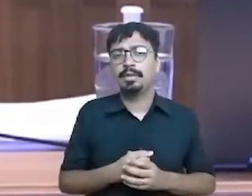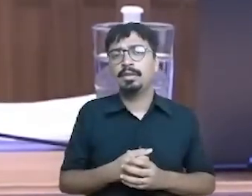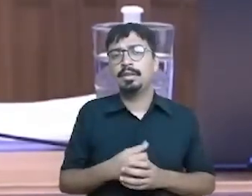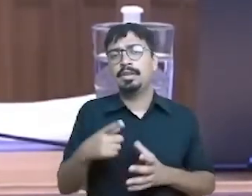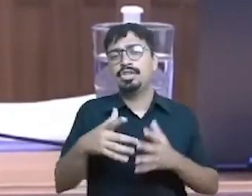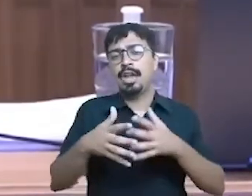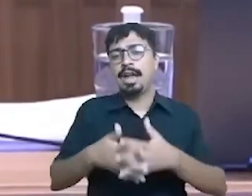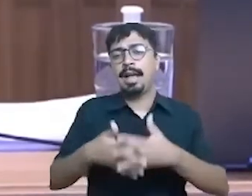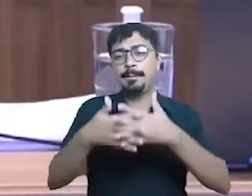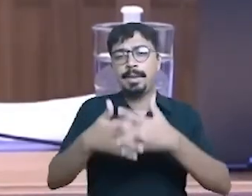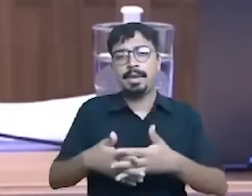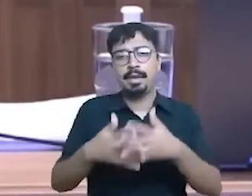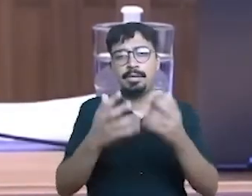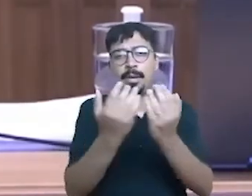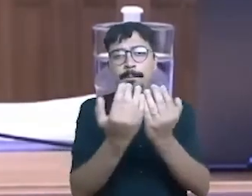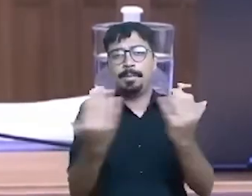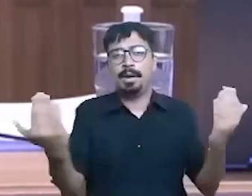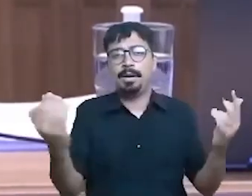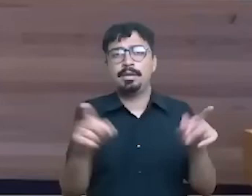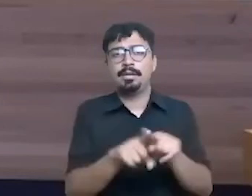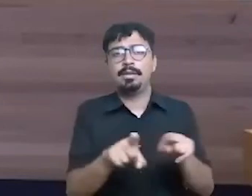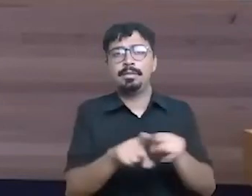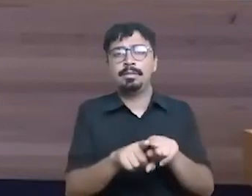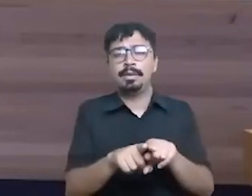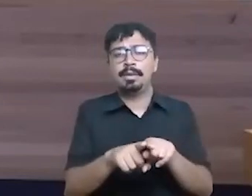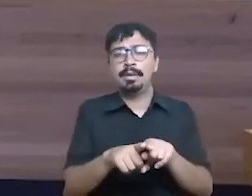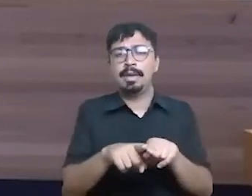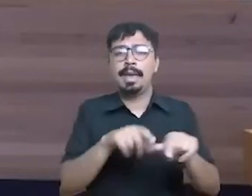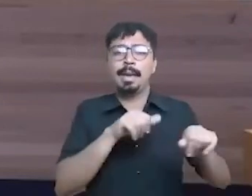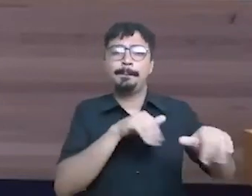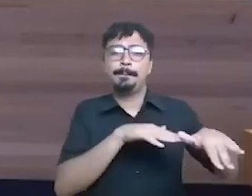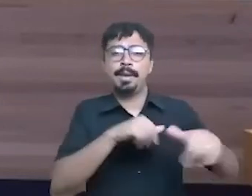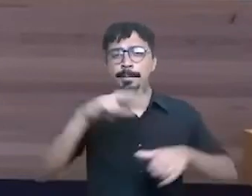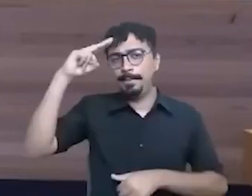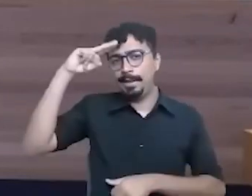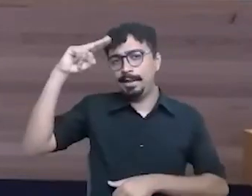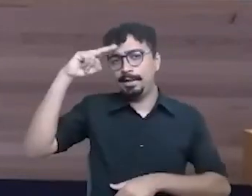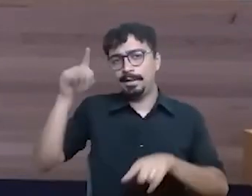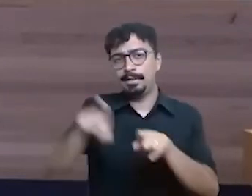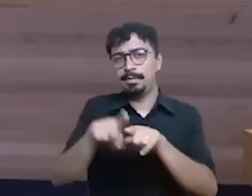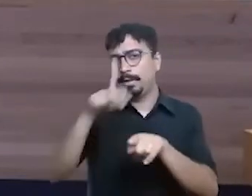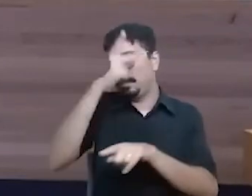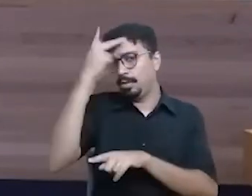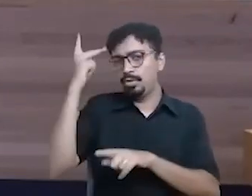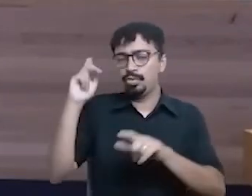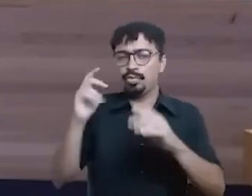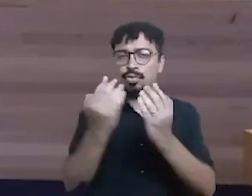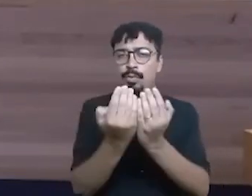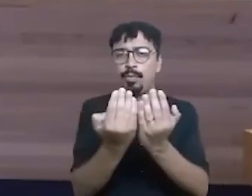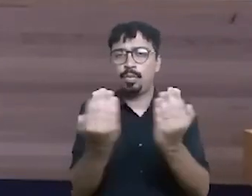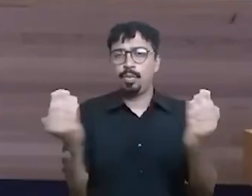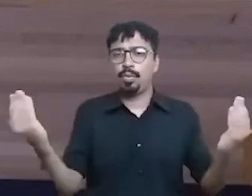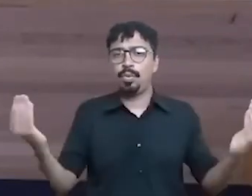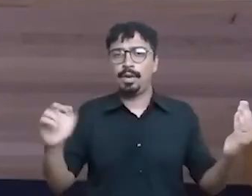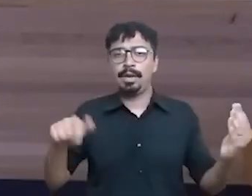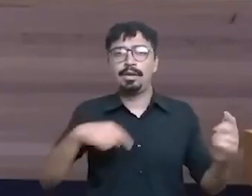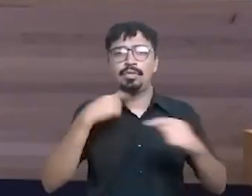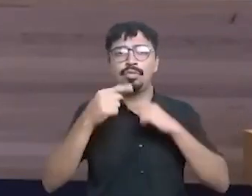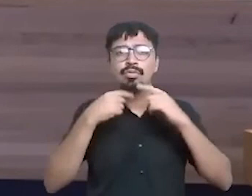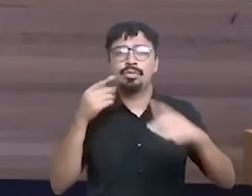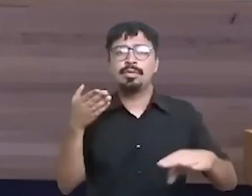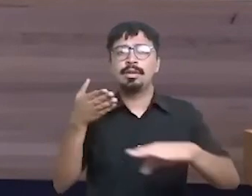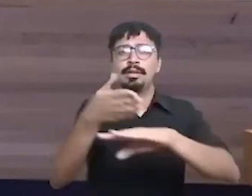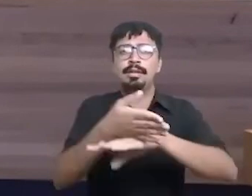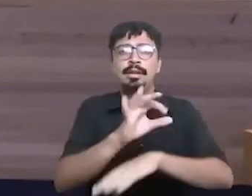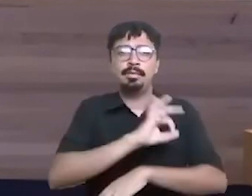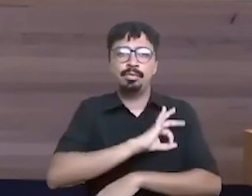participei de nenhuma reunião desse desse essa linha de blindados era para impedir que a polícia militar efetivasse a prisão de criminosos a polícia militar eu posso falar para o senhor